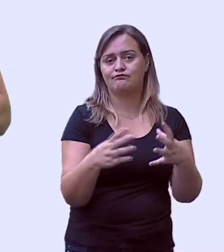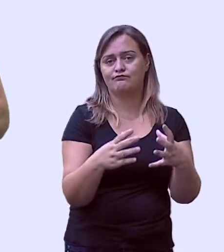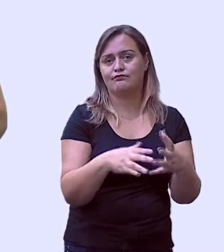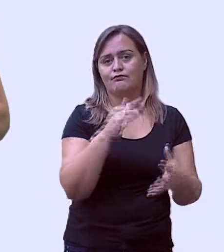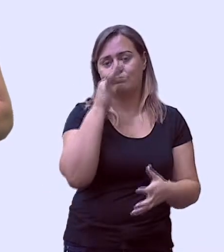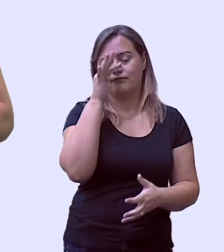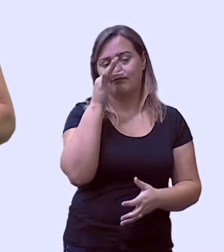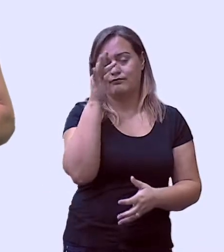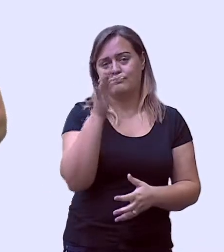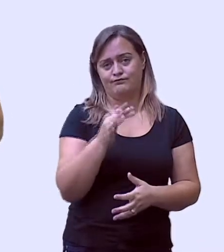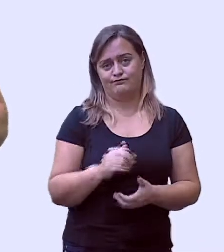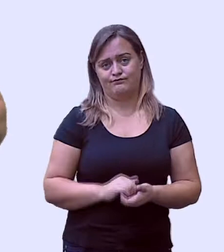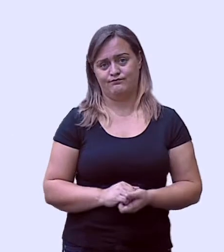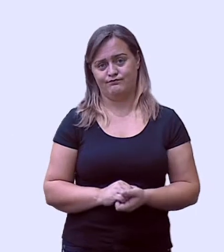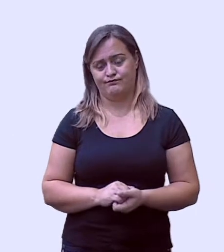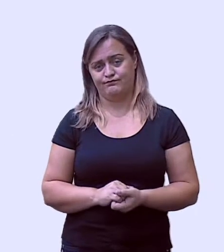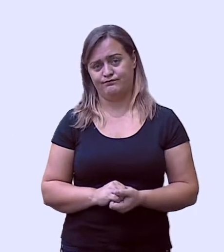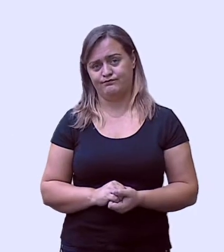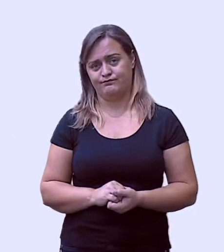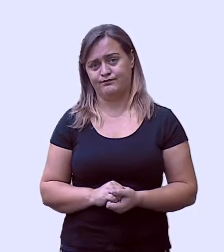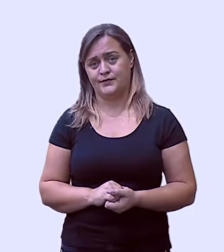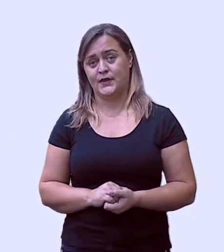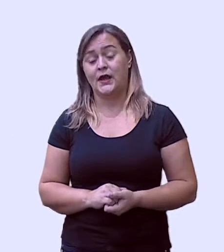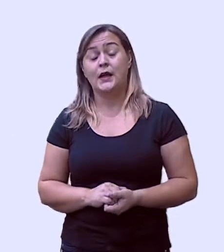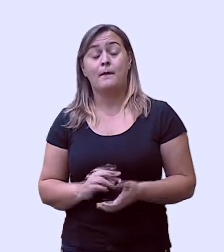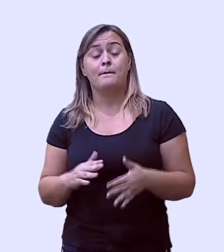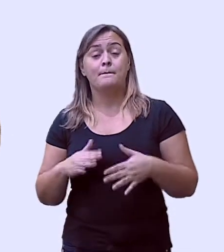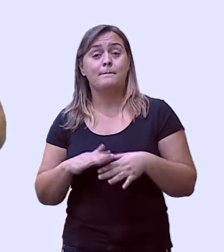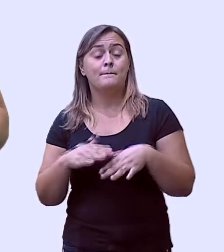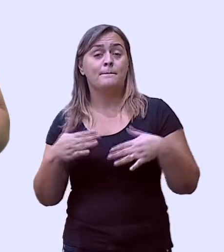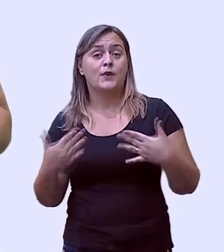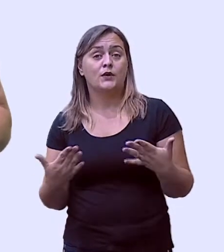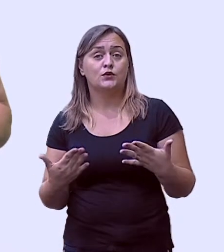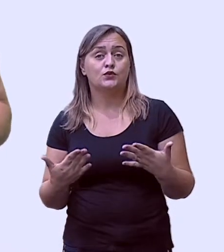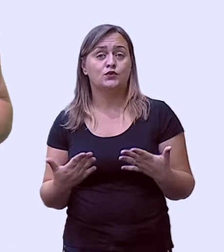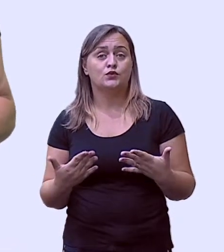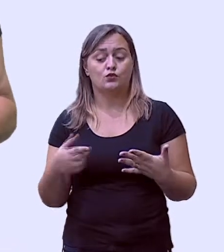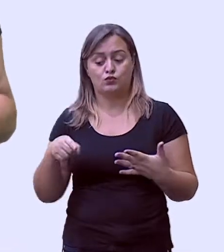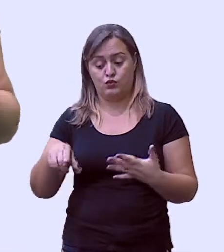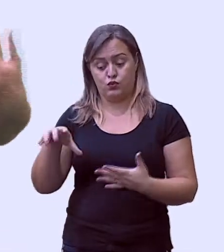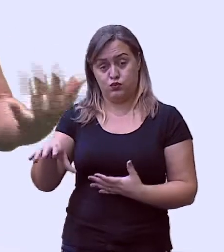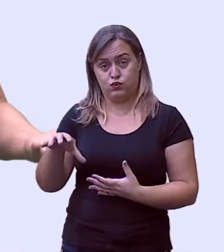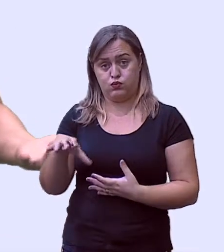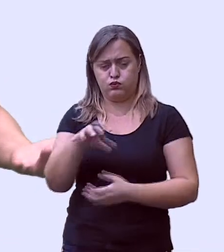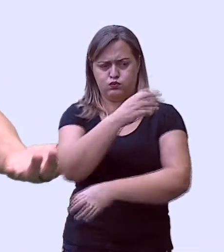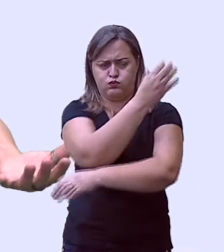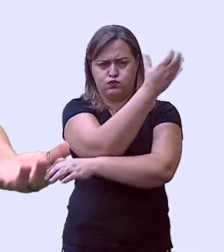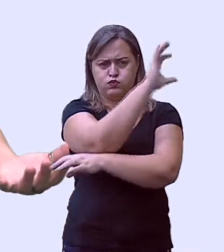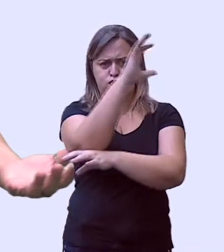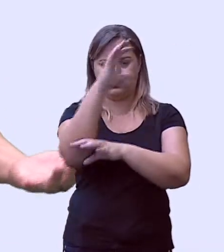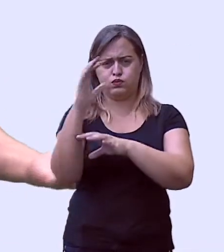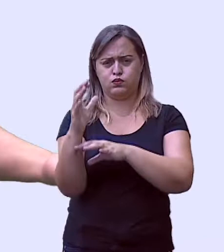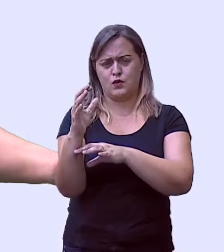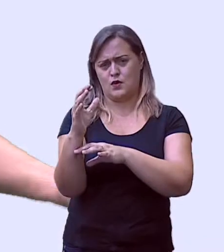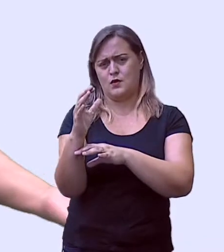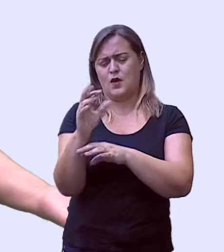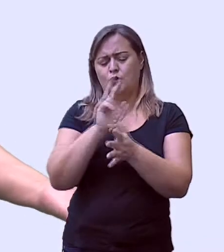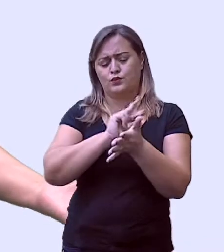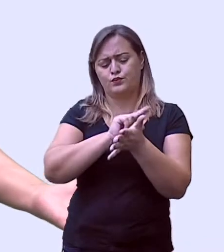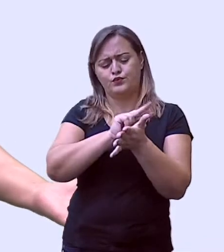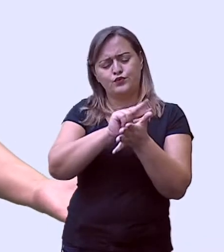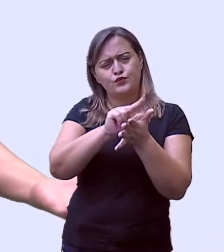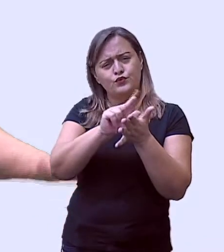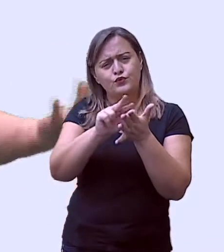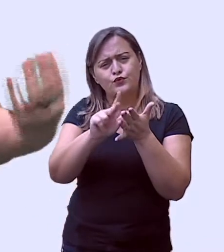E aí? A diversificação vegetal desse bioma como árvores que alcançam até 20 metros